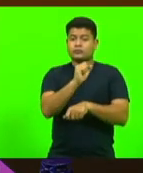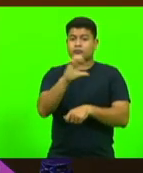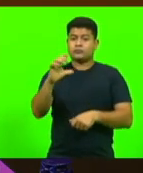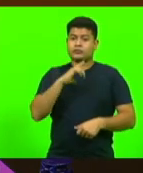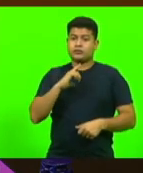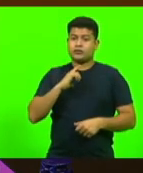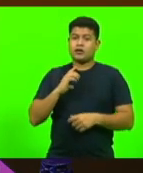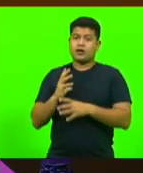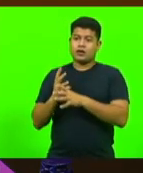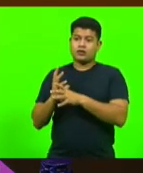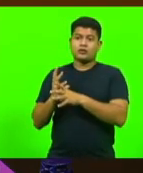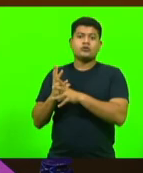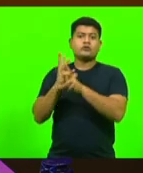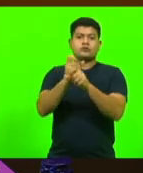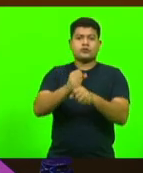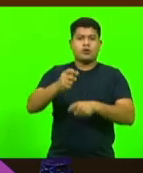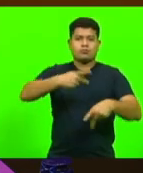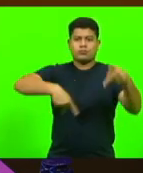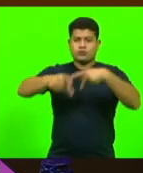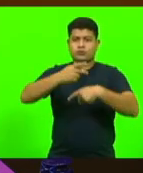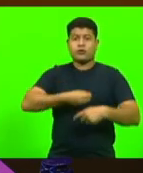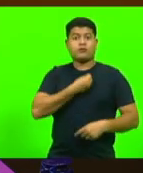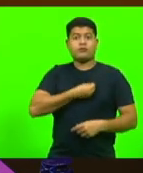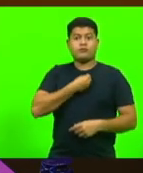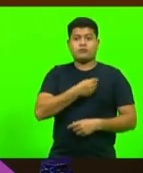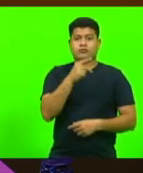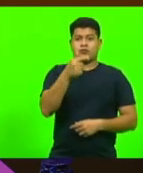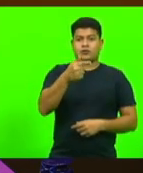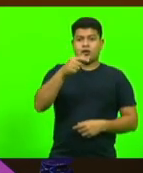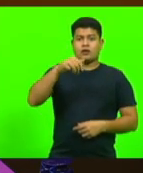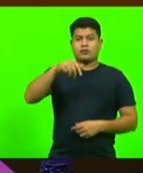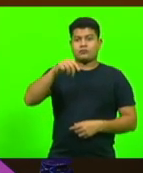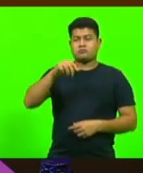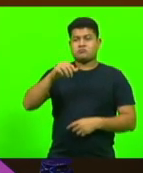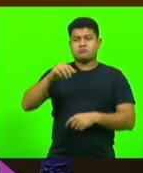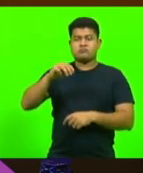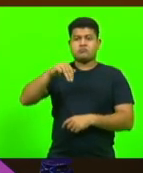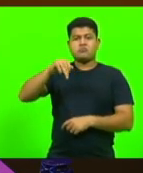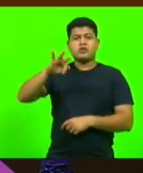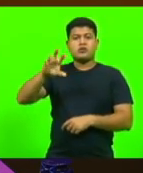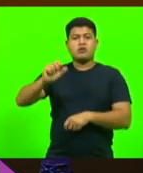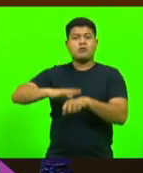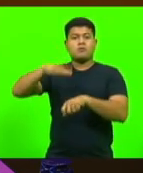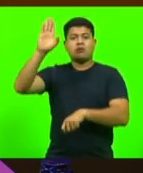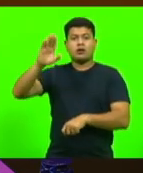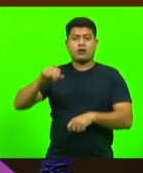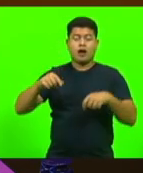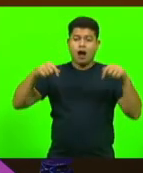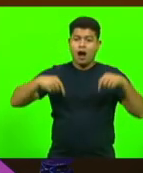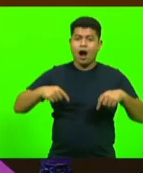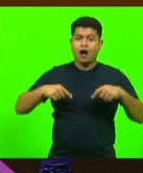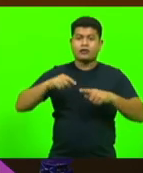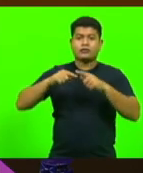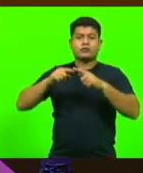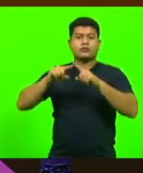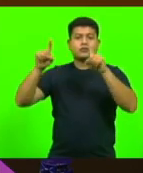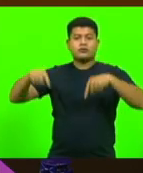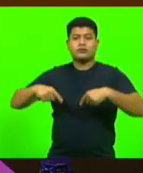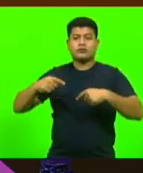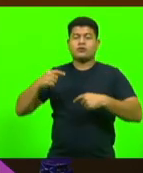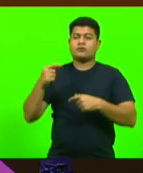cerca de 7 milhões de habitantes e nós temos servidores Estaduais na faixa de 110 mil e servidores